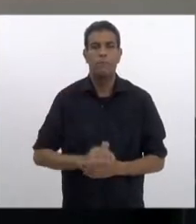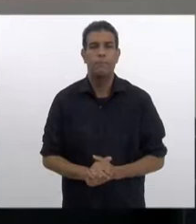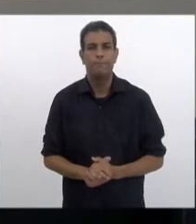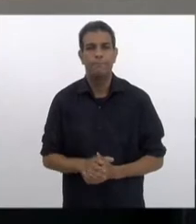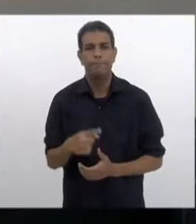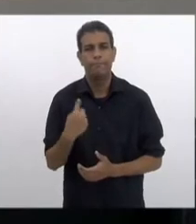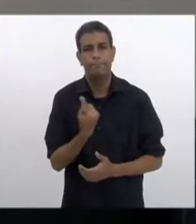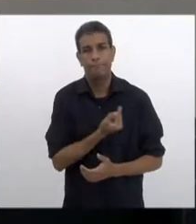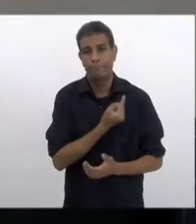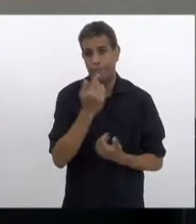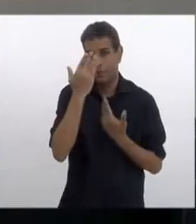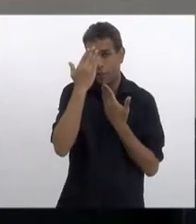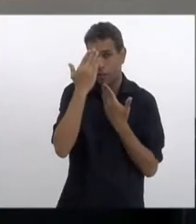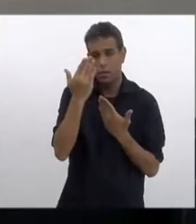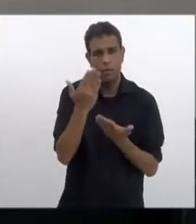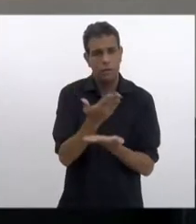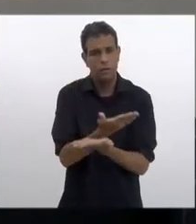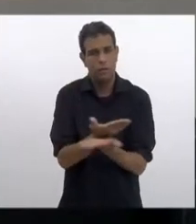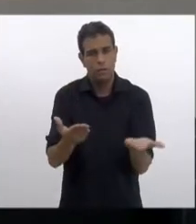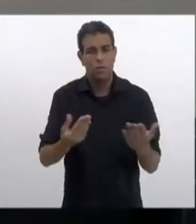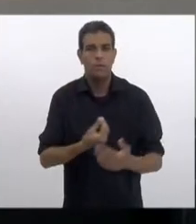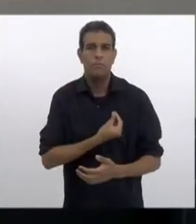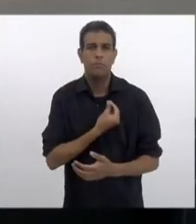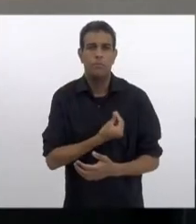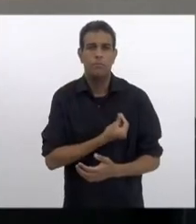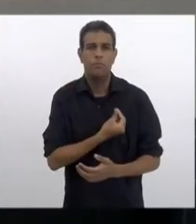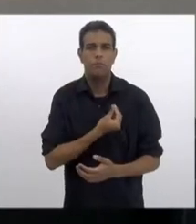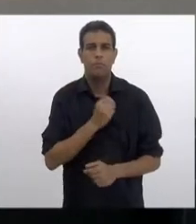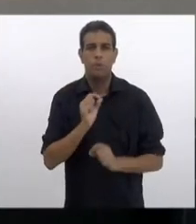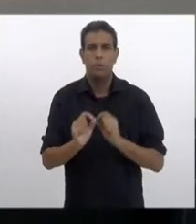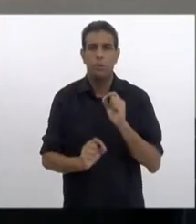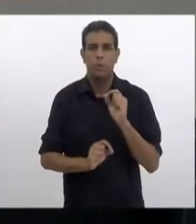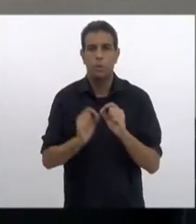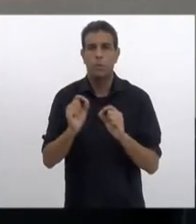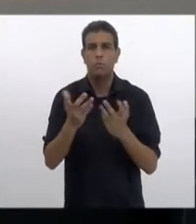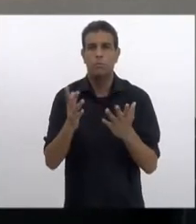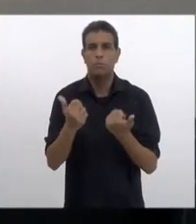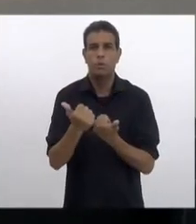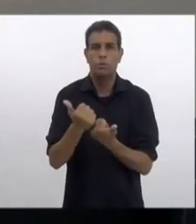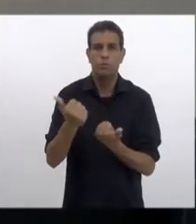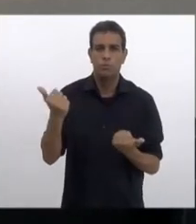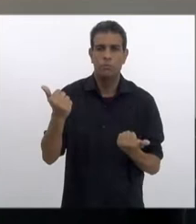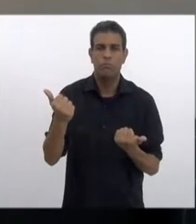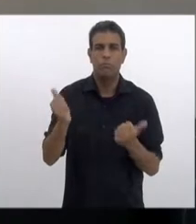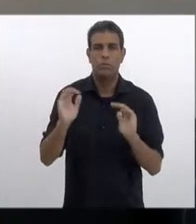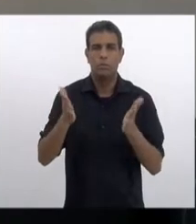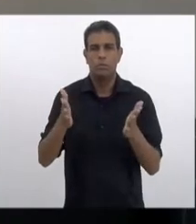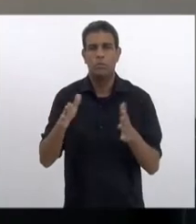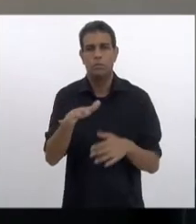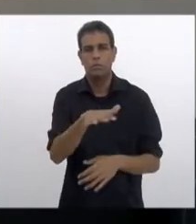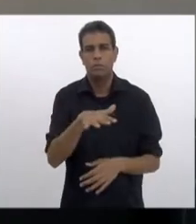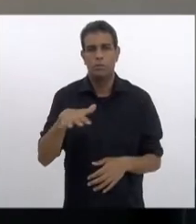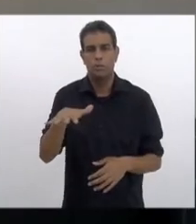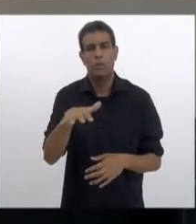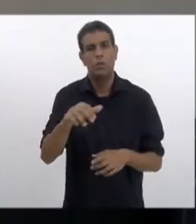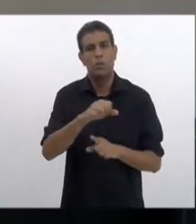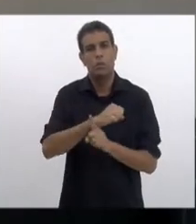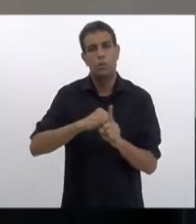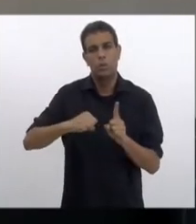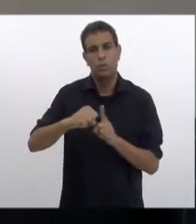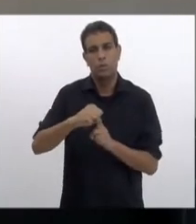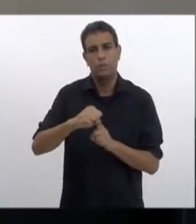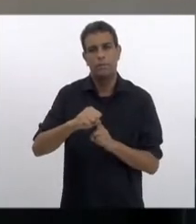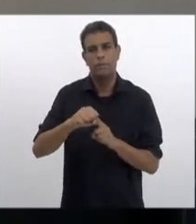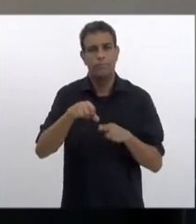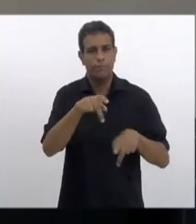aqui agradecer a presença da superintendente de atenção Pixo Social